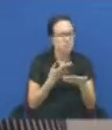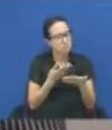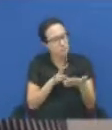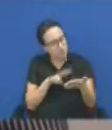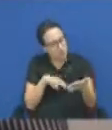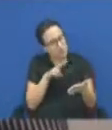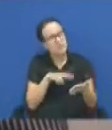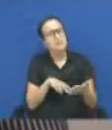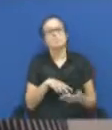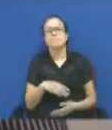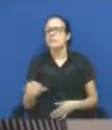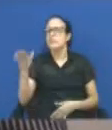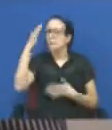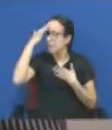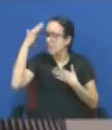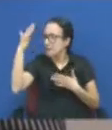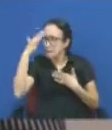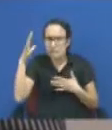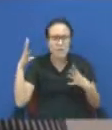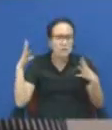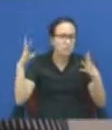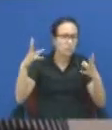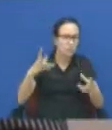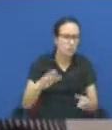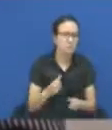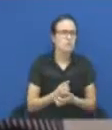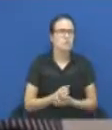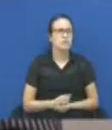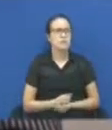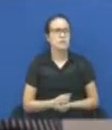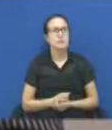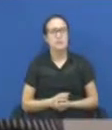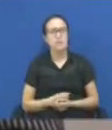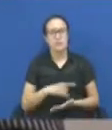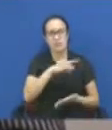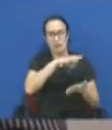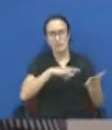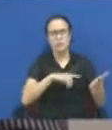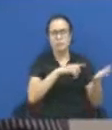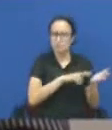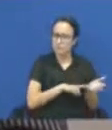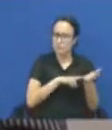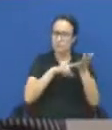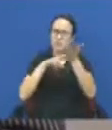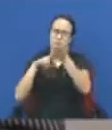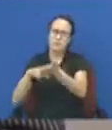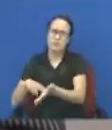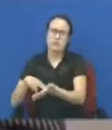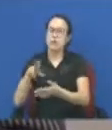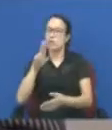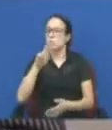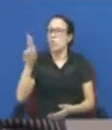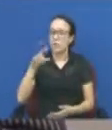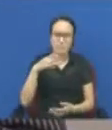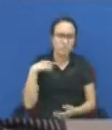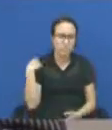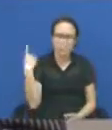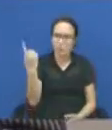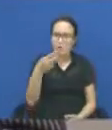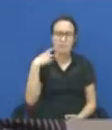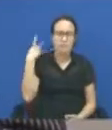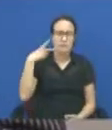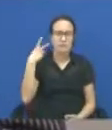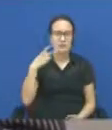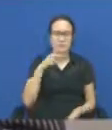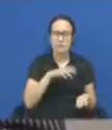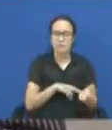terminando, a cada um de vocês, dizendo que vou, né, encaminhar em nome da minha bancada, em nome de cada vereador, para ele, e